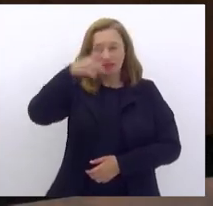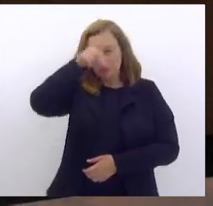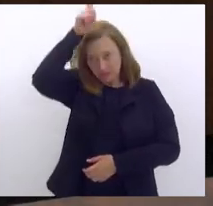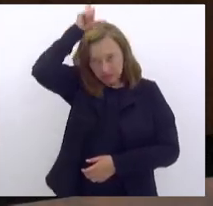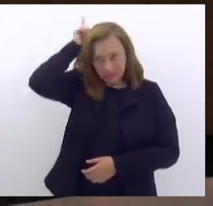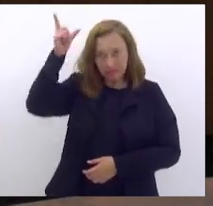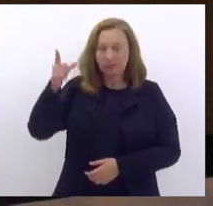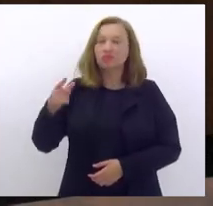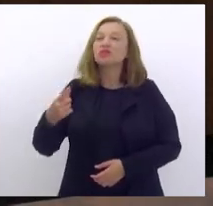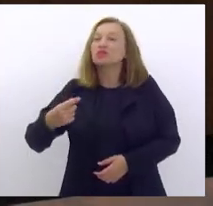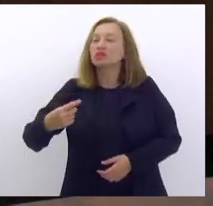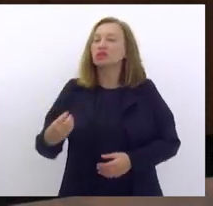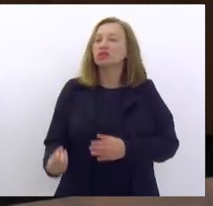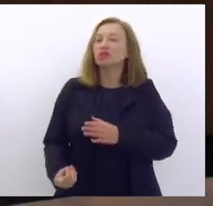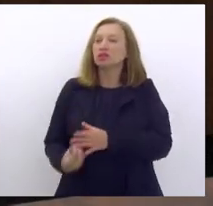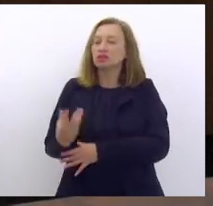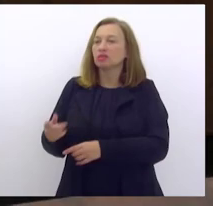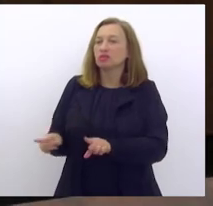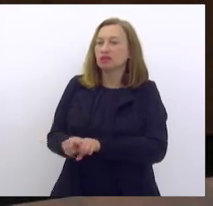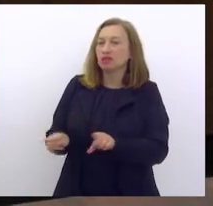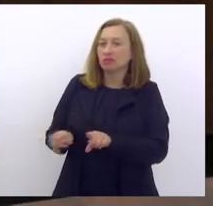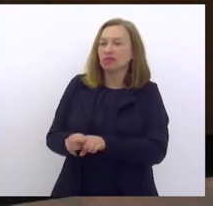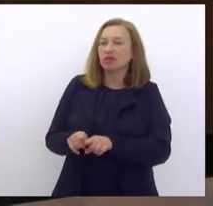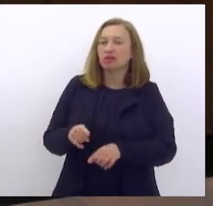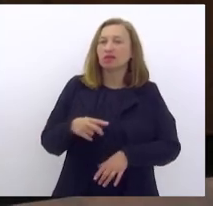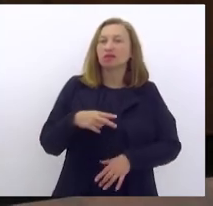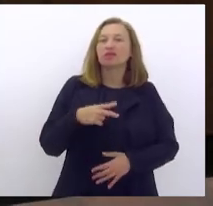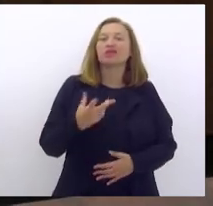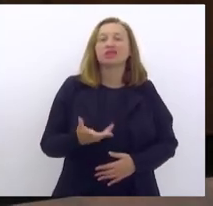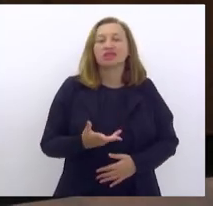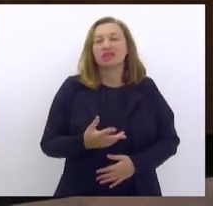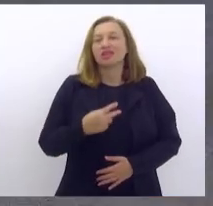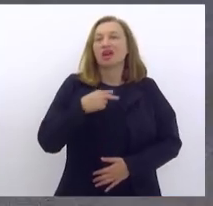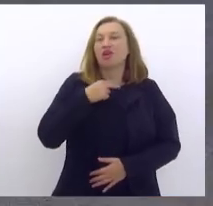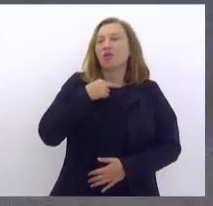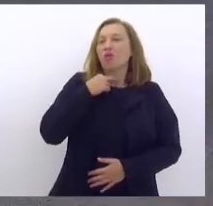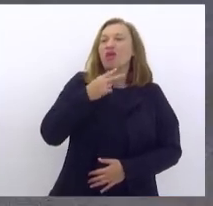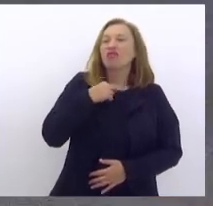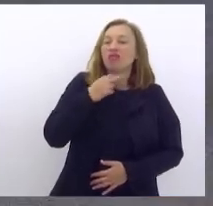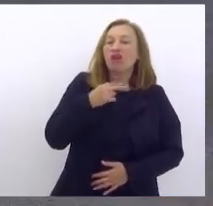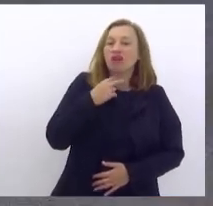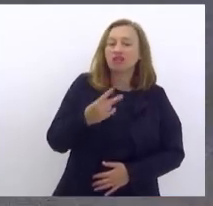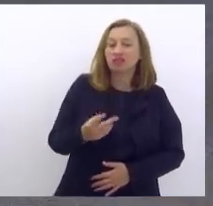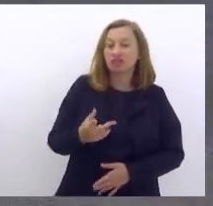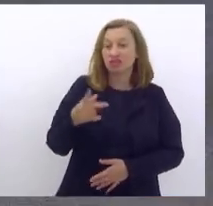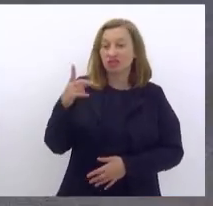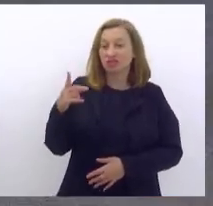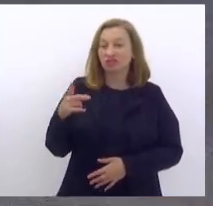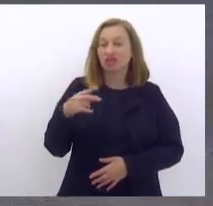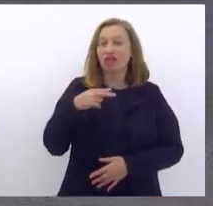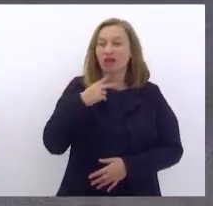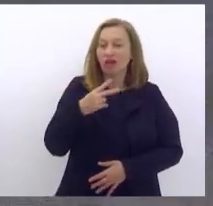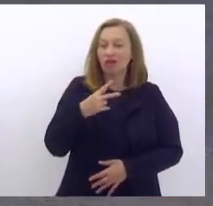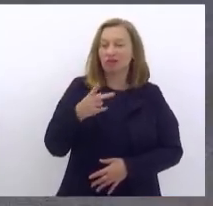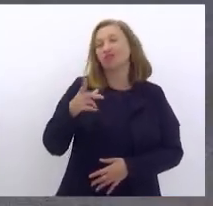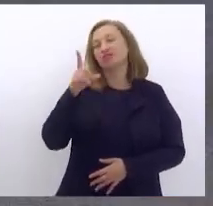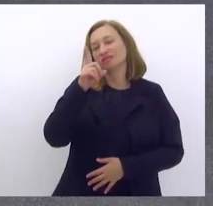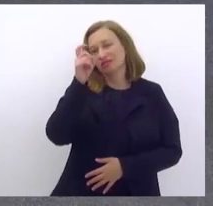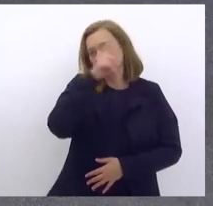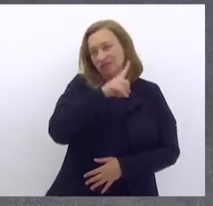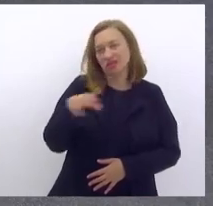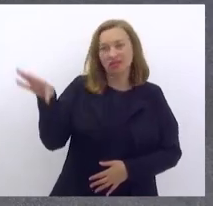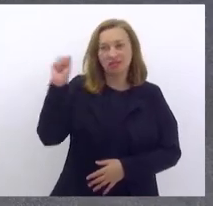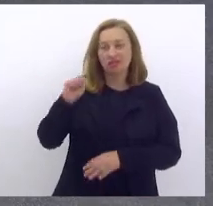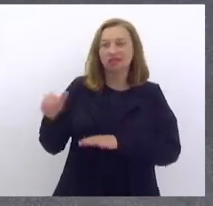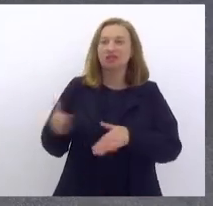é coautor e está aqui rouco de tanto ouvir. Deputado Luiz Paulo, ouço com carinho, quero falar da minha alegria de ser